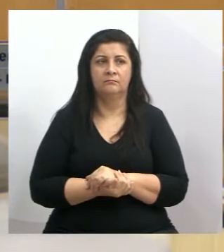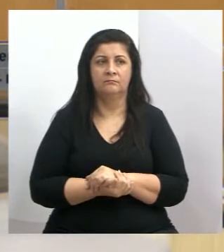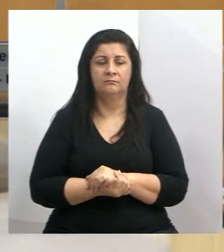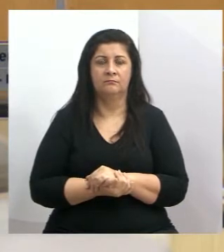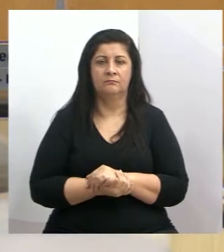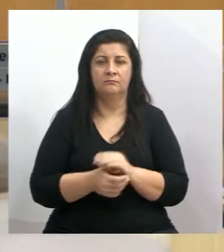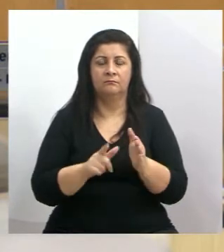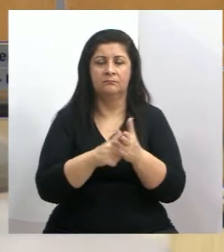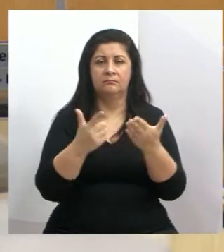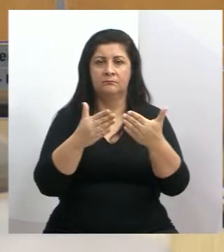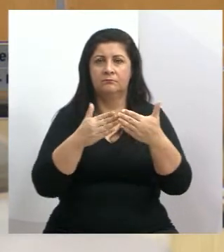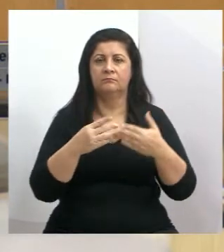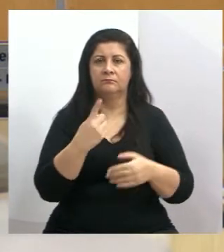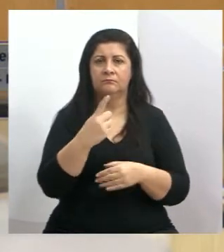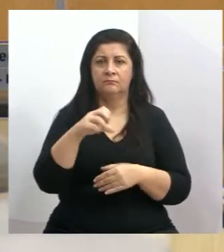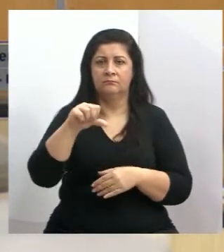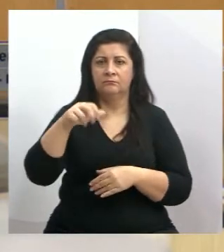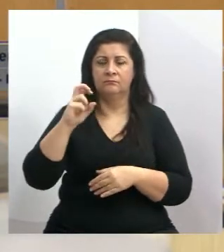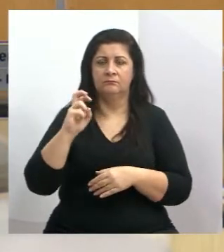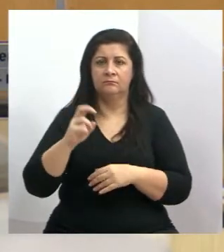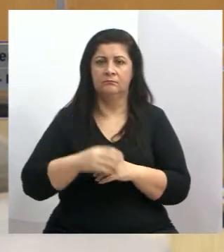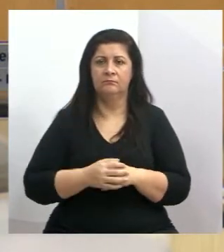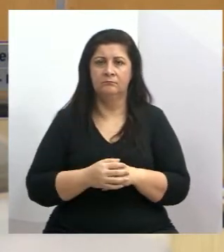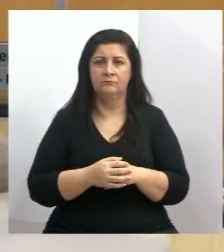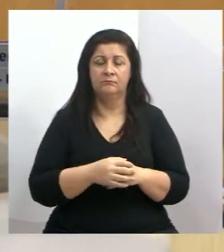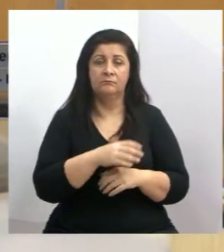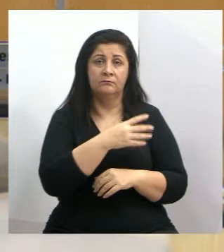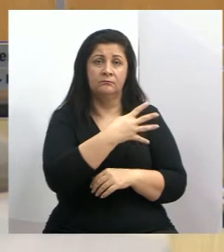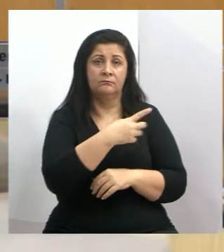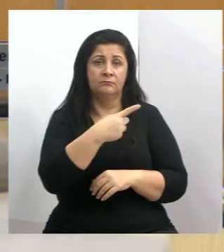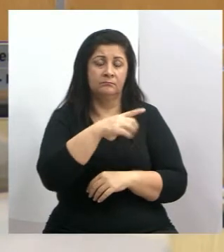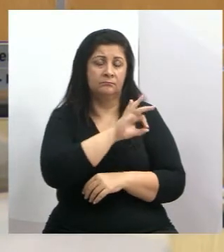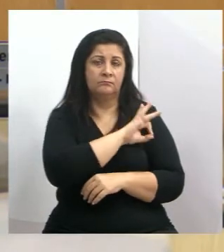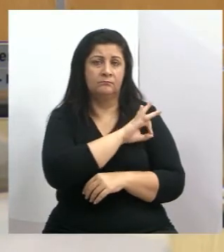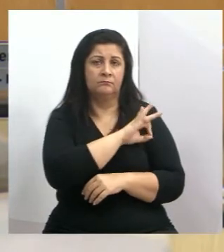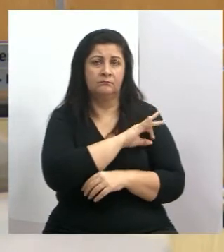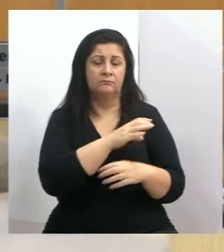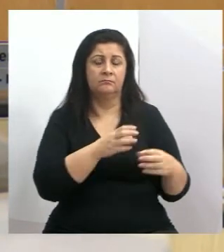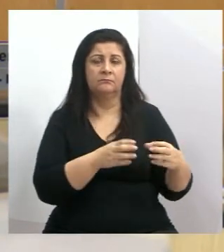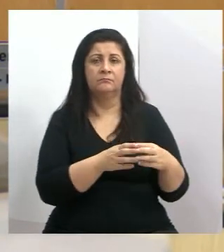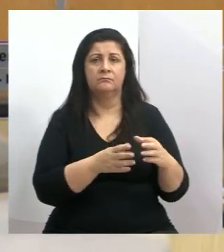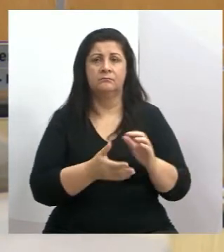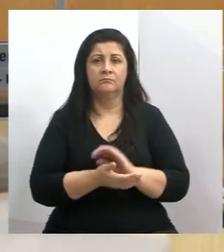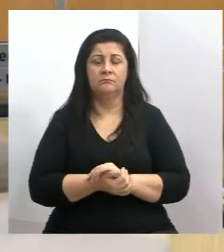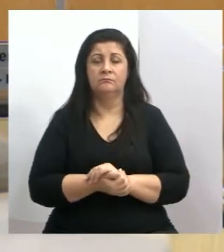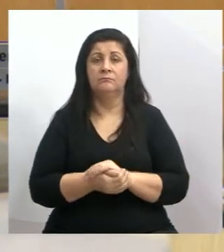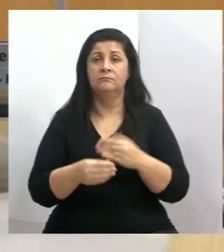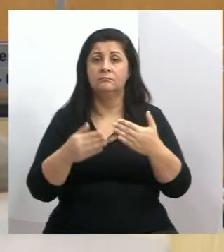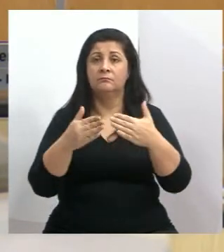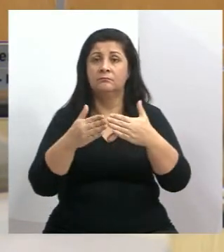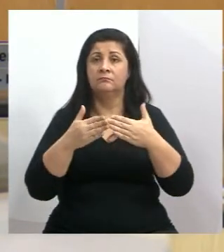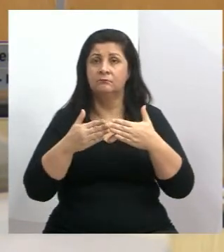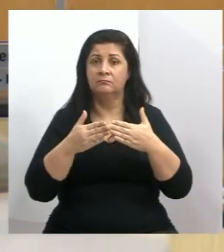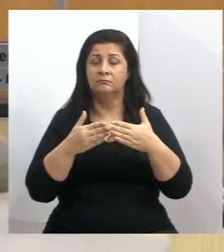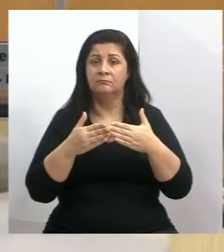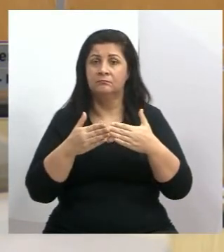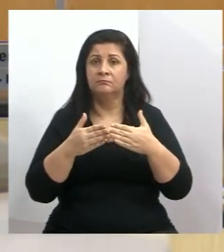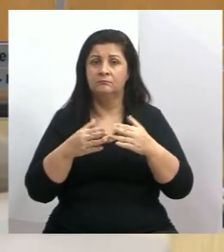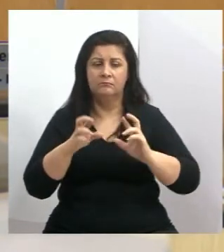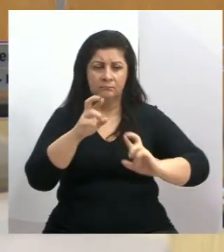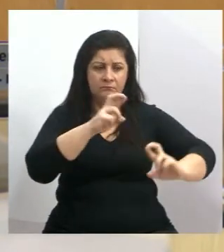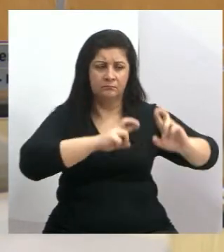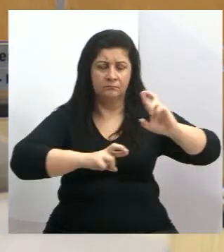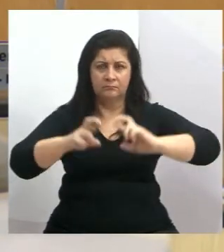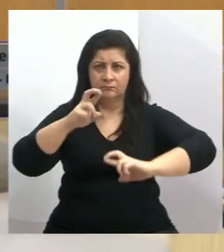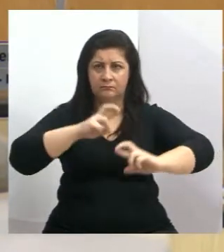o requerimento 195 ao 41º Batalhão de Polícia Militar do interior solicitando intensificação de